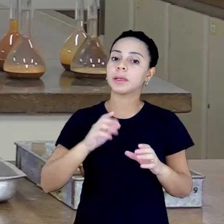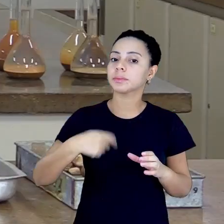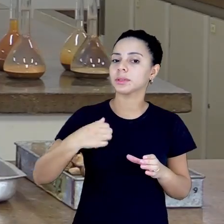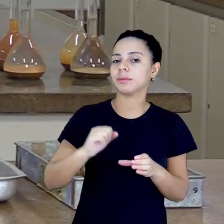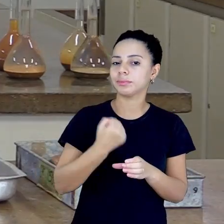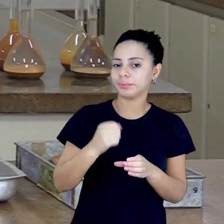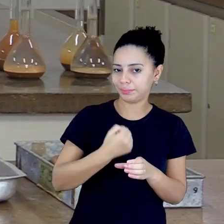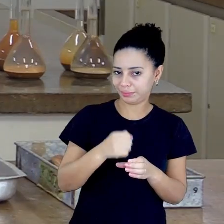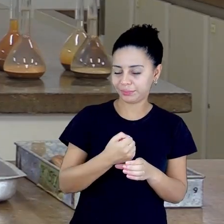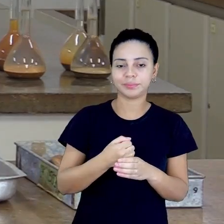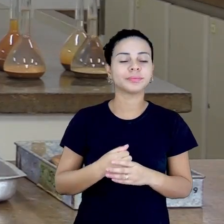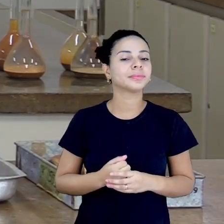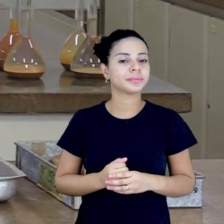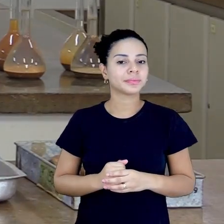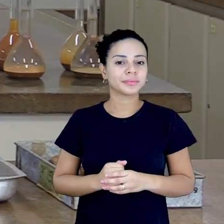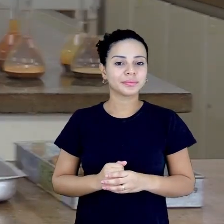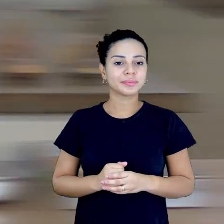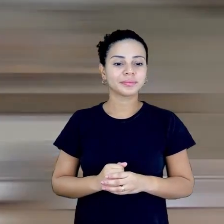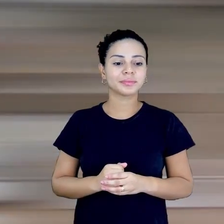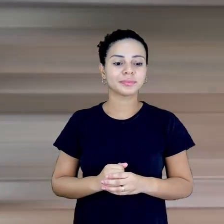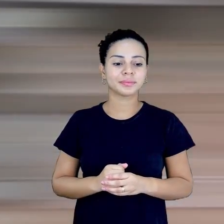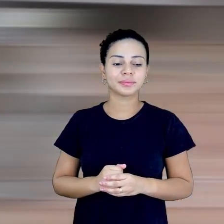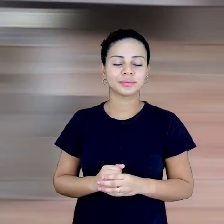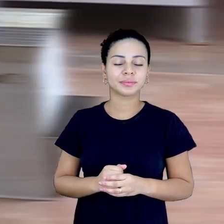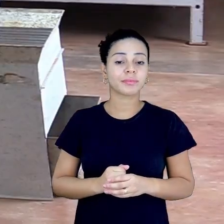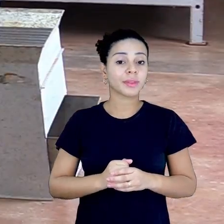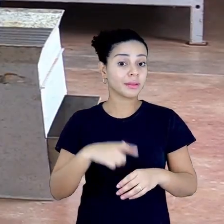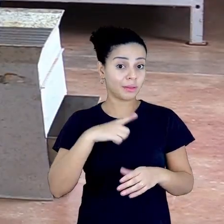e mão de grau recoberta de borracha.